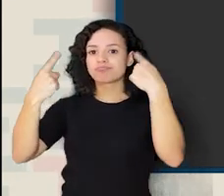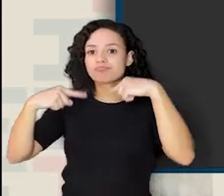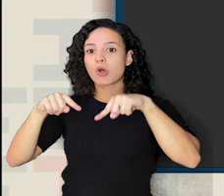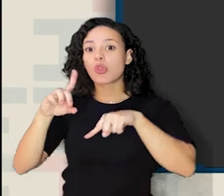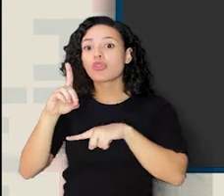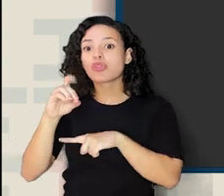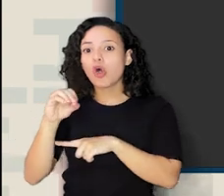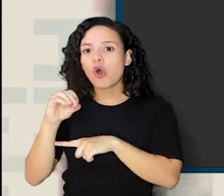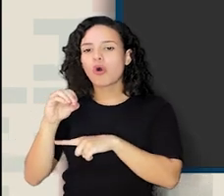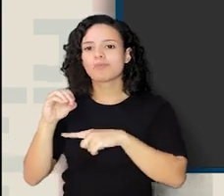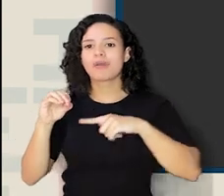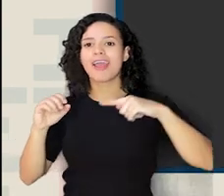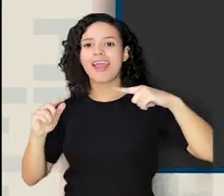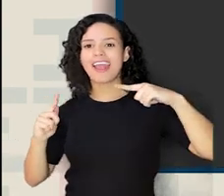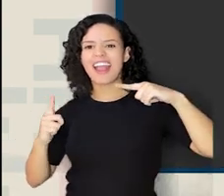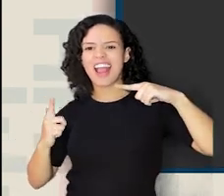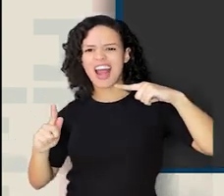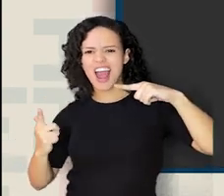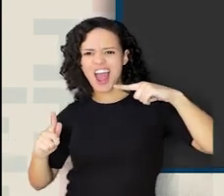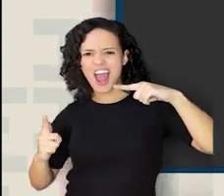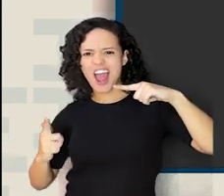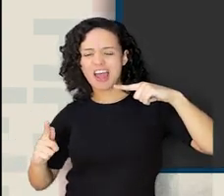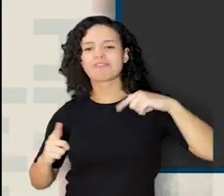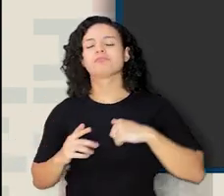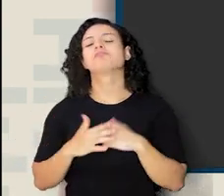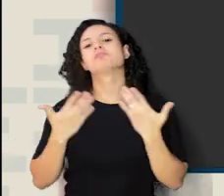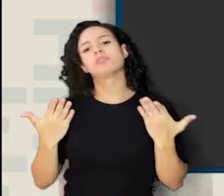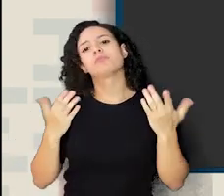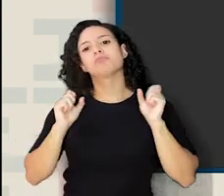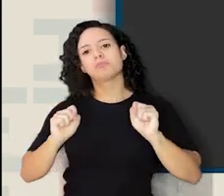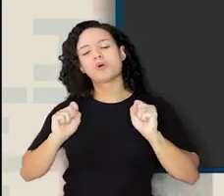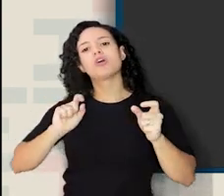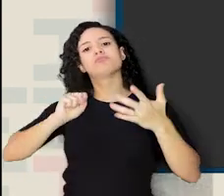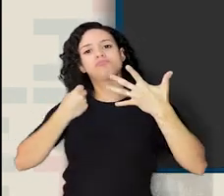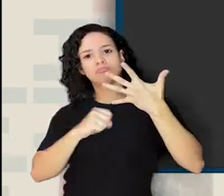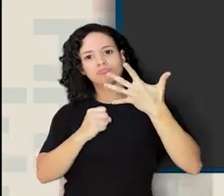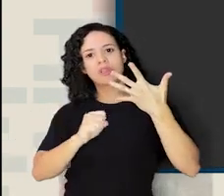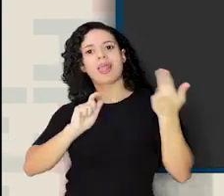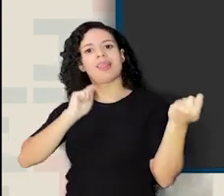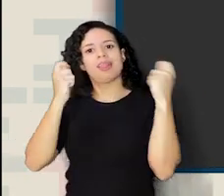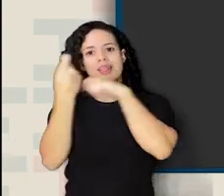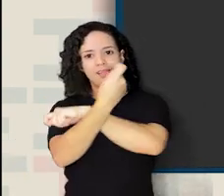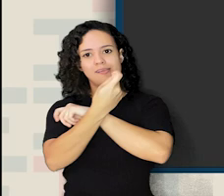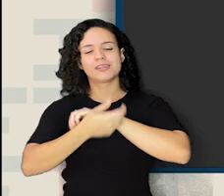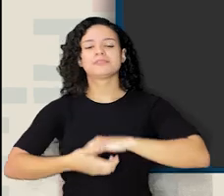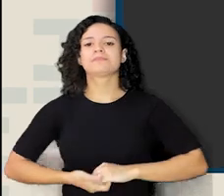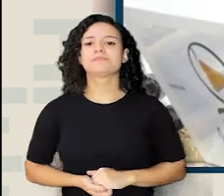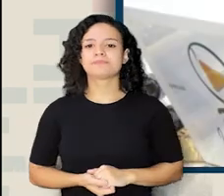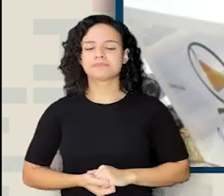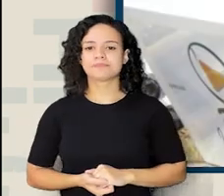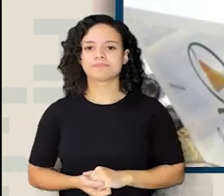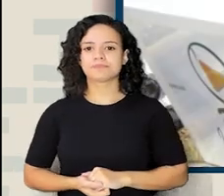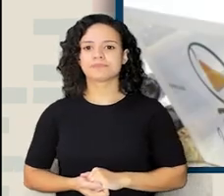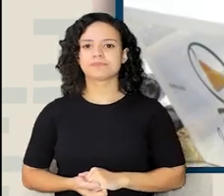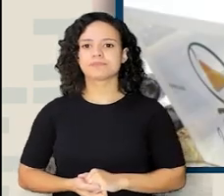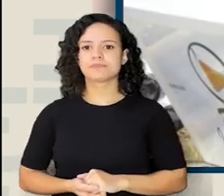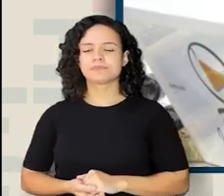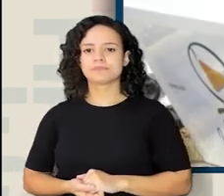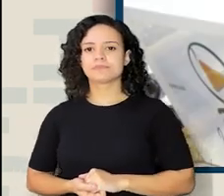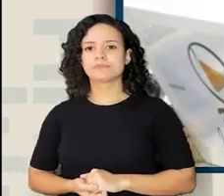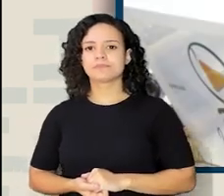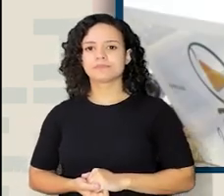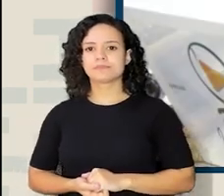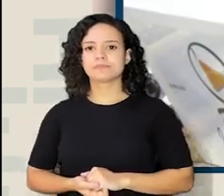desce do Fá para um Dó grave, né? Então, a gente também pode oitavar.